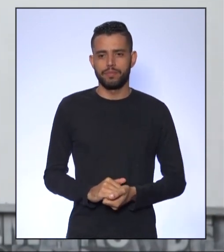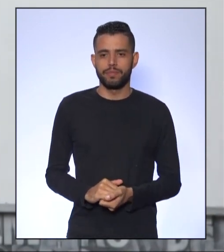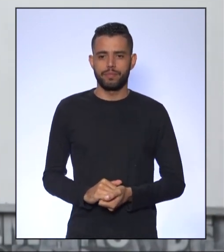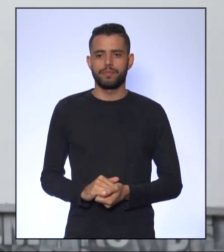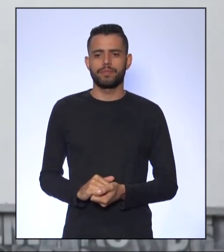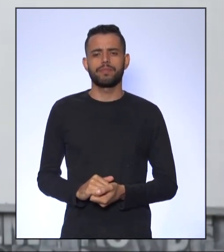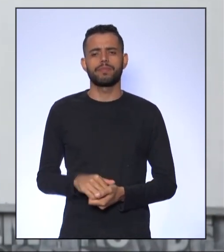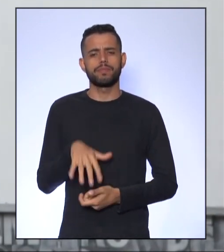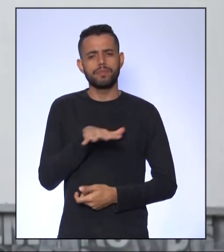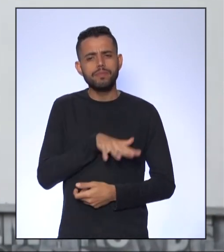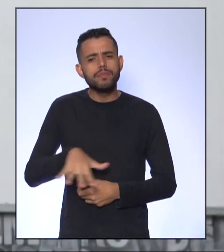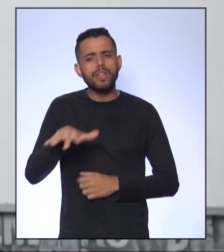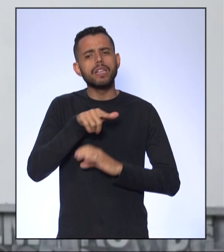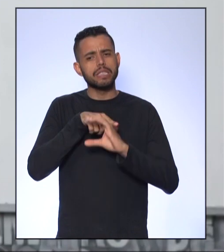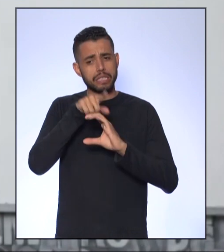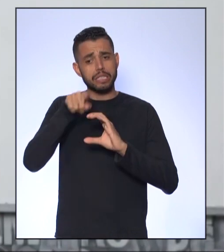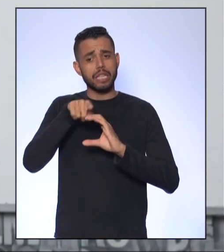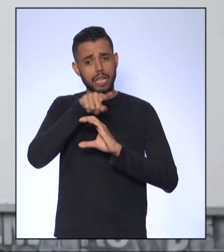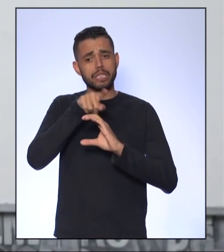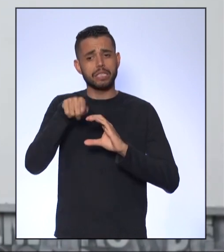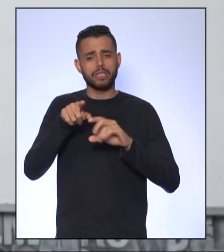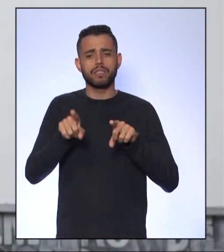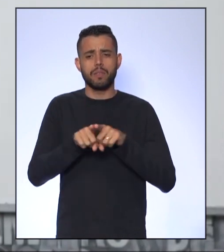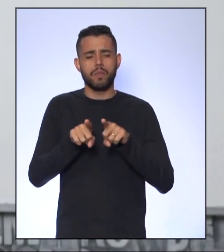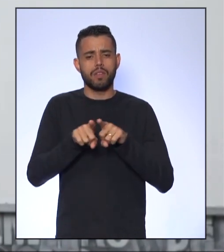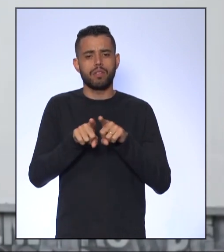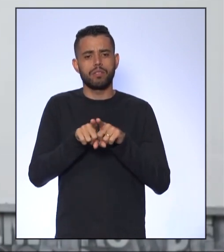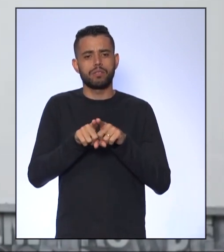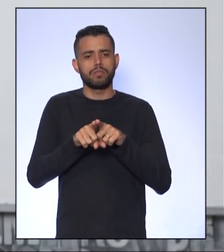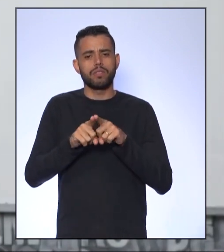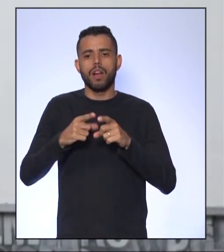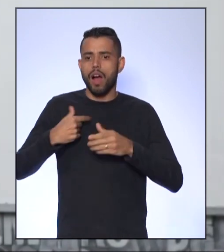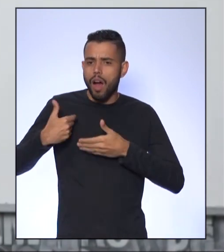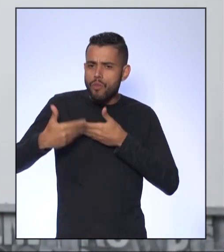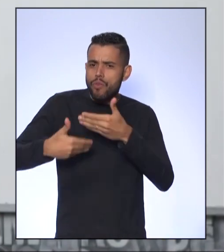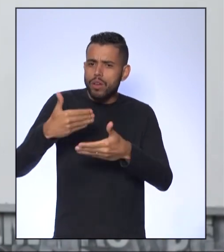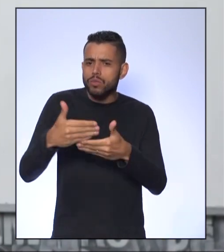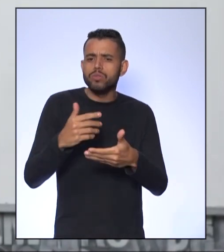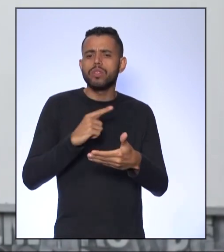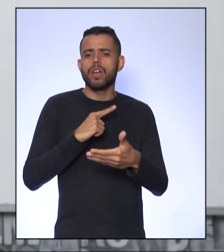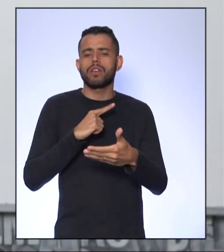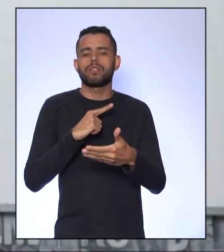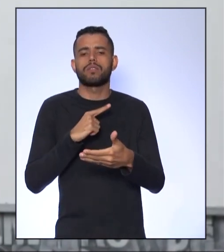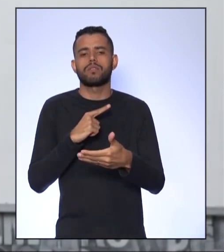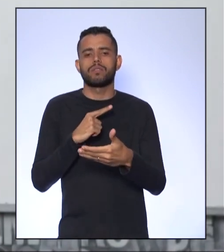na ciência, eu tenho avanços